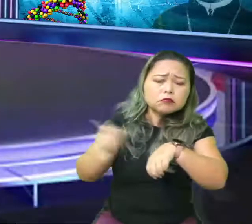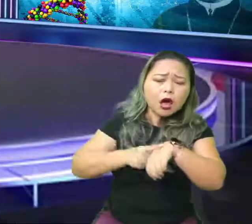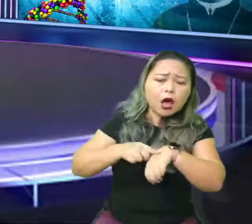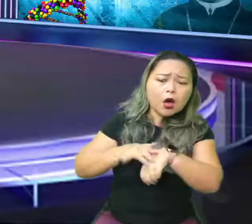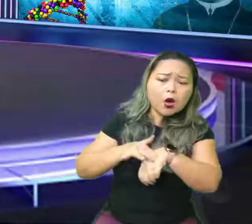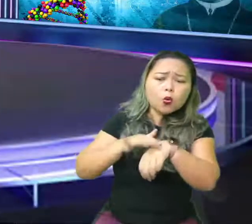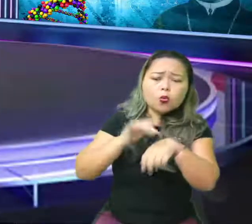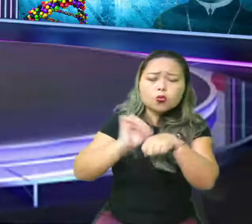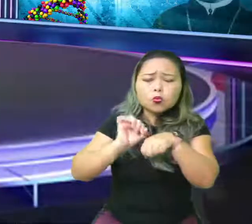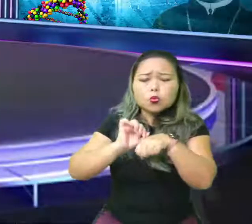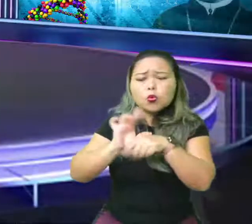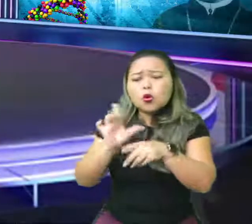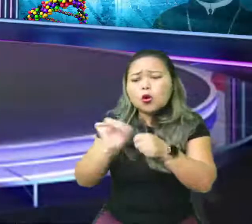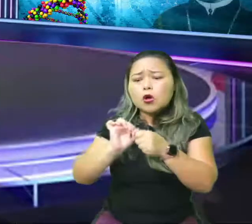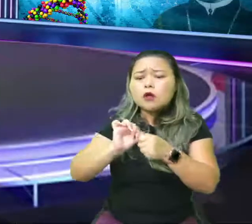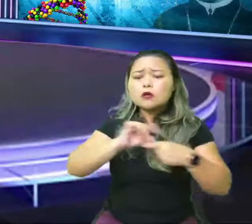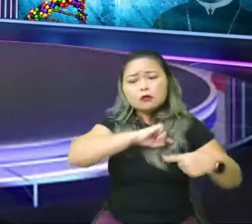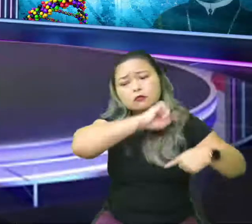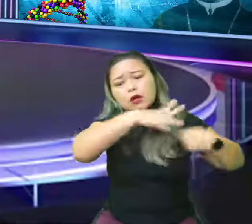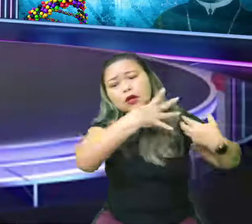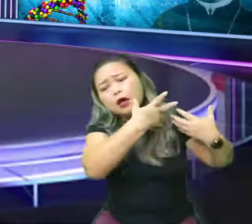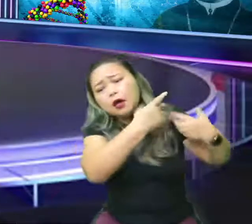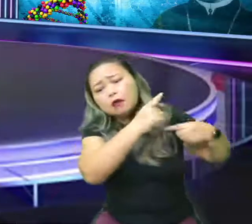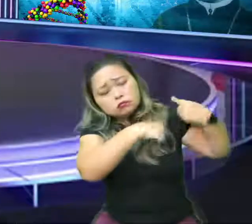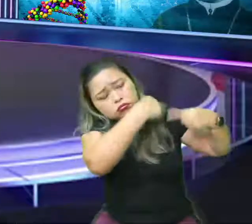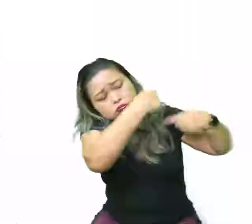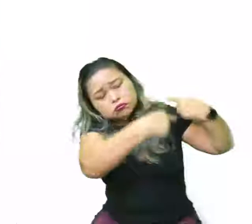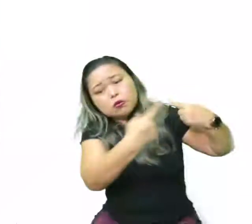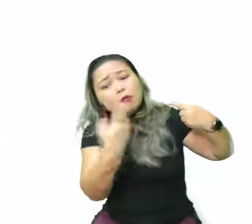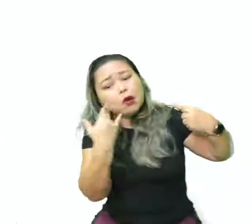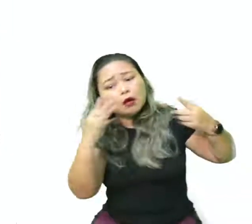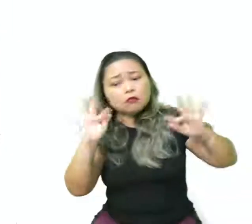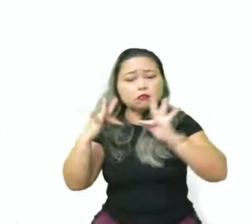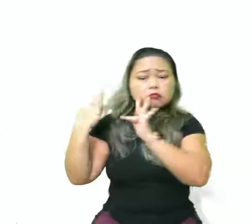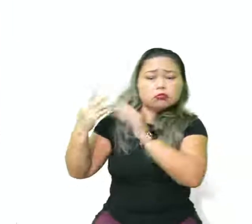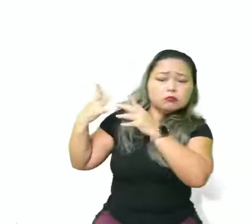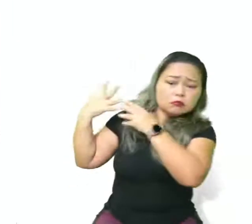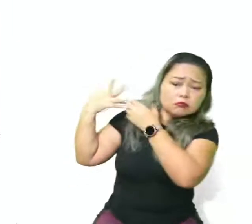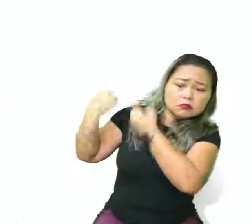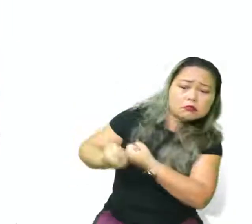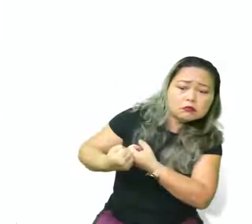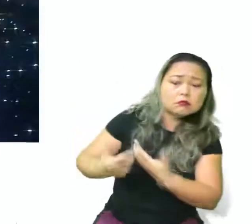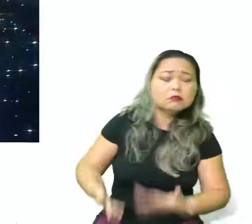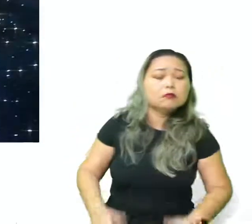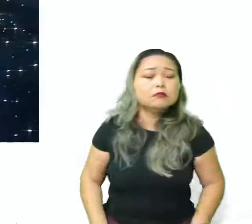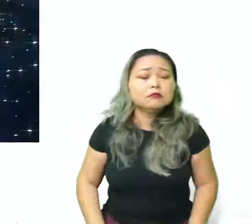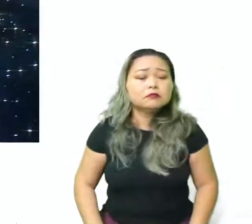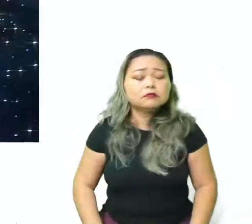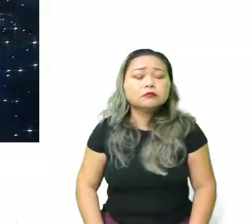com malformações congênitas, tá bom? Então, vamos seguindo aqui.